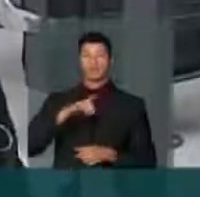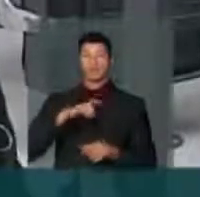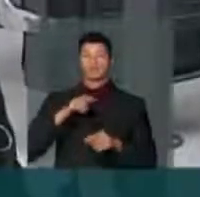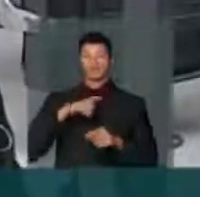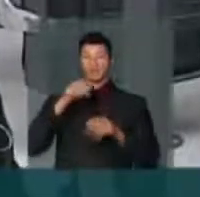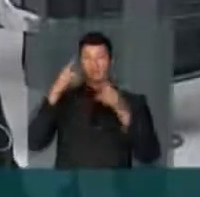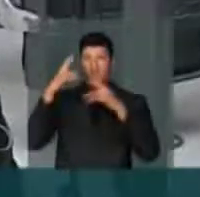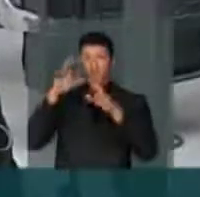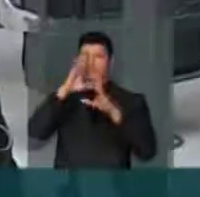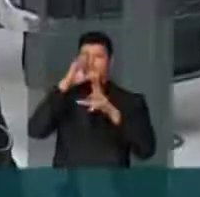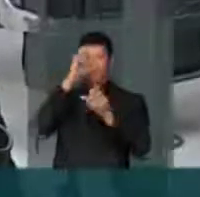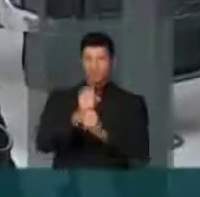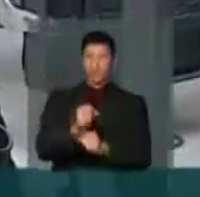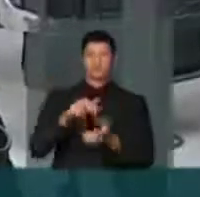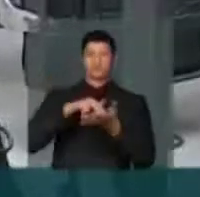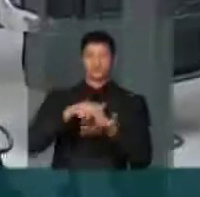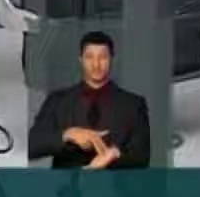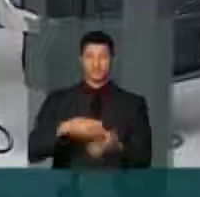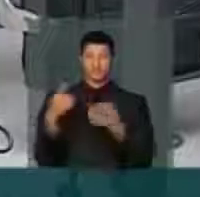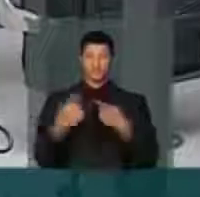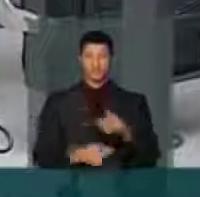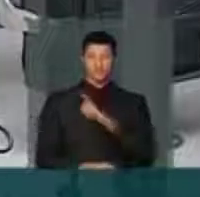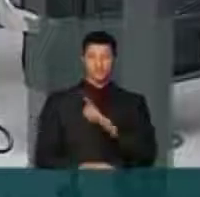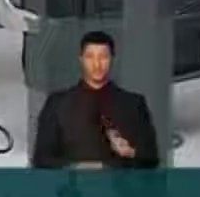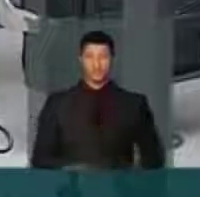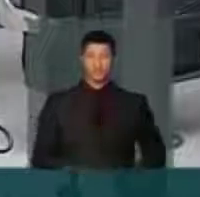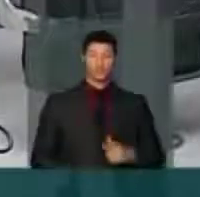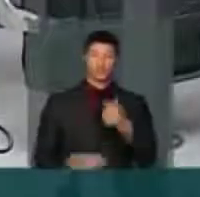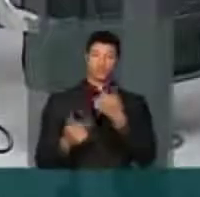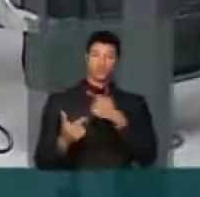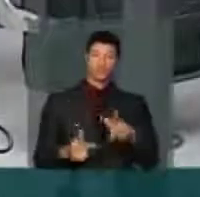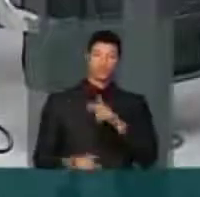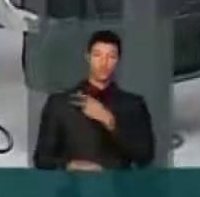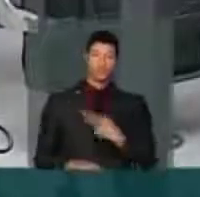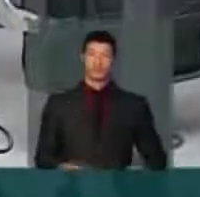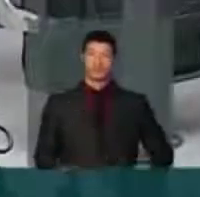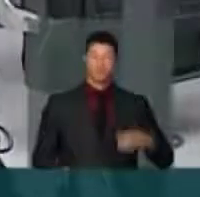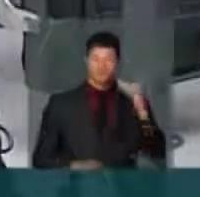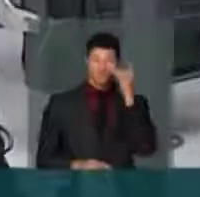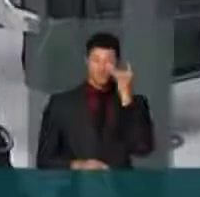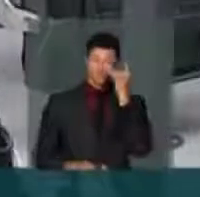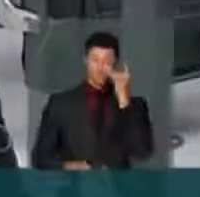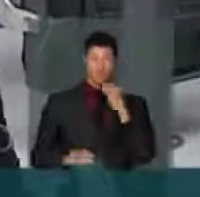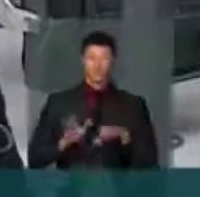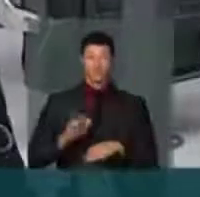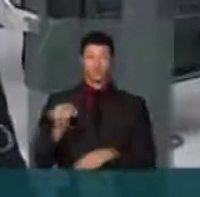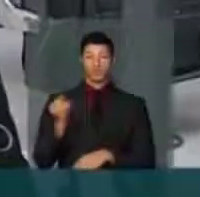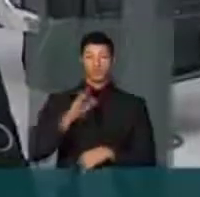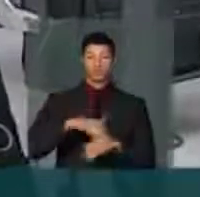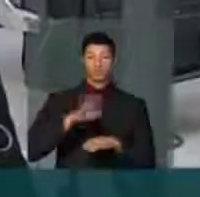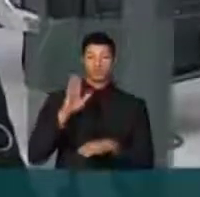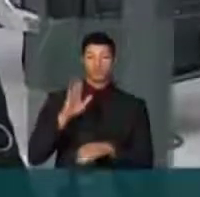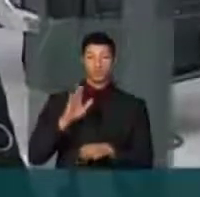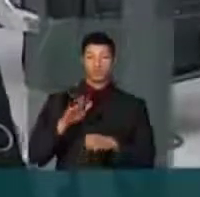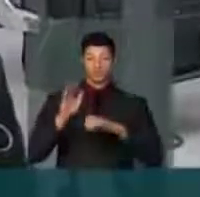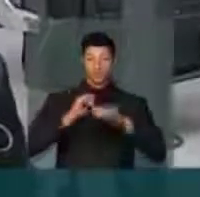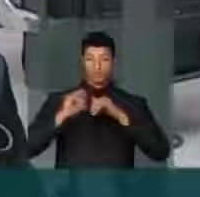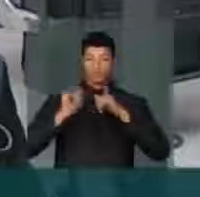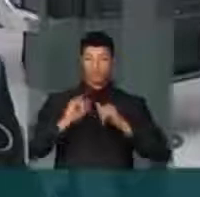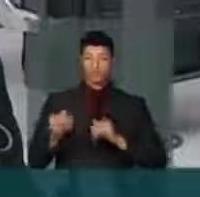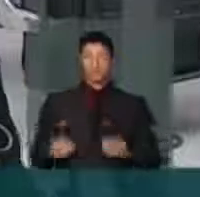muito fortes e firmes contra o governo federal, contra o governo da presidente Dilma, e o mais importante,